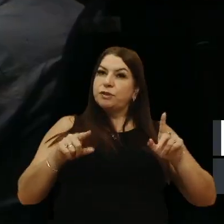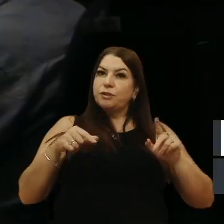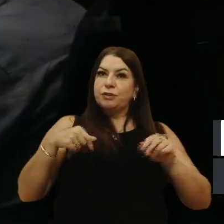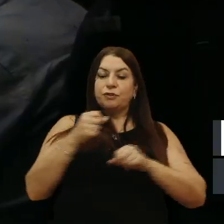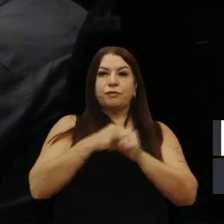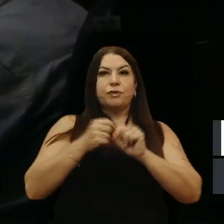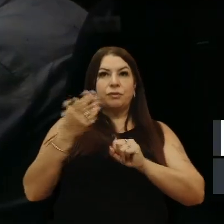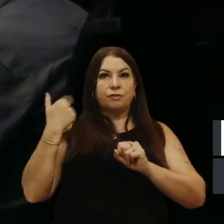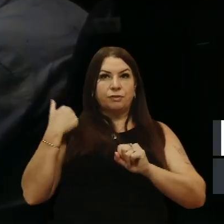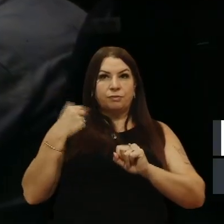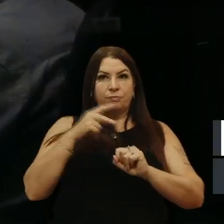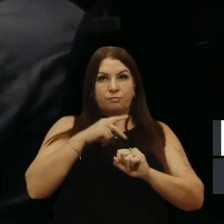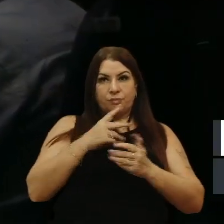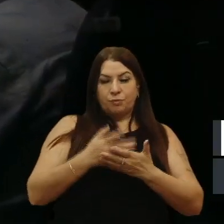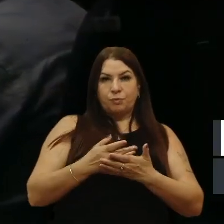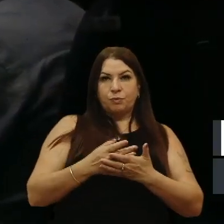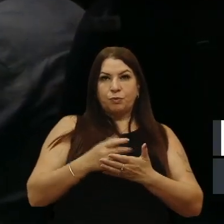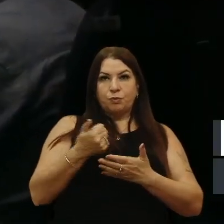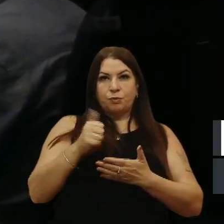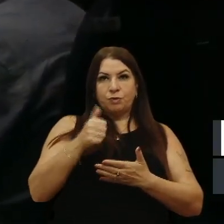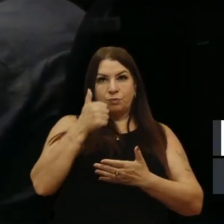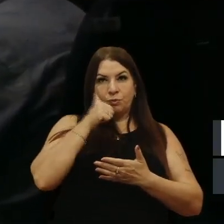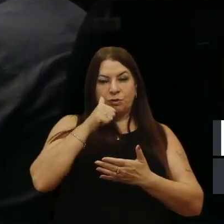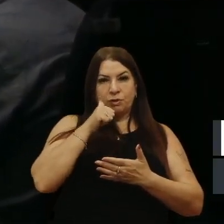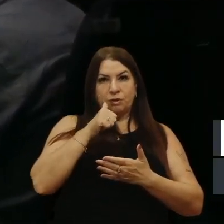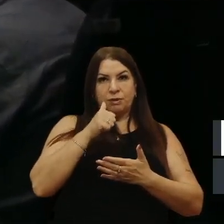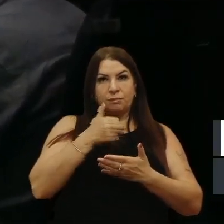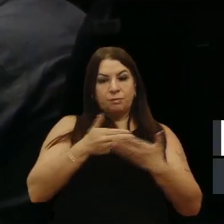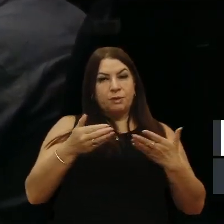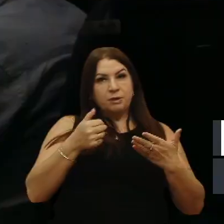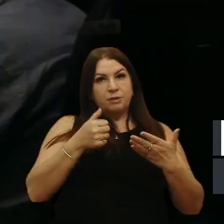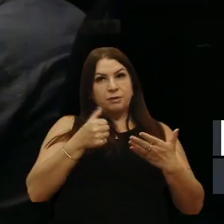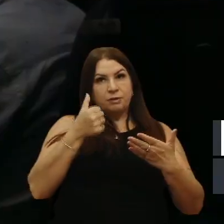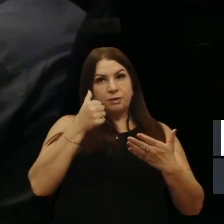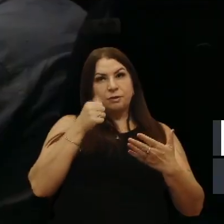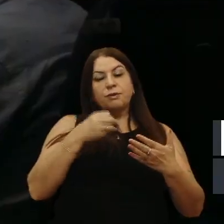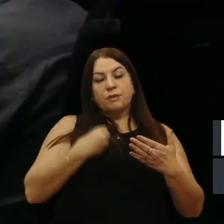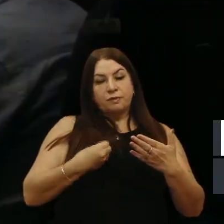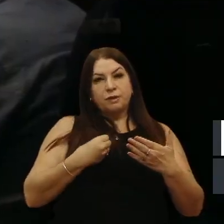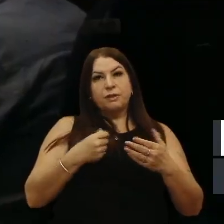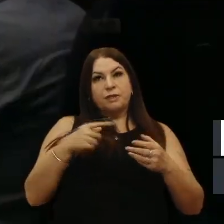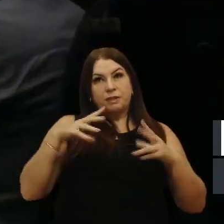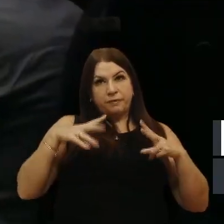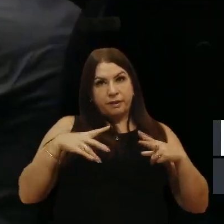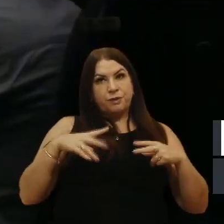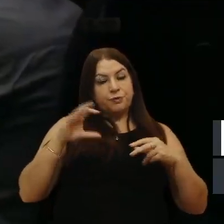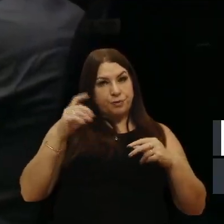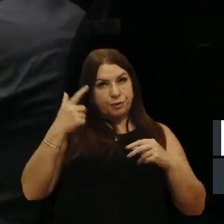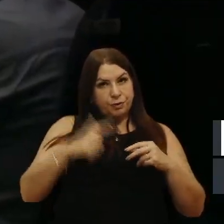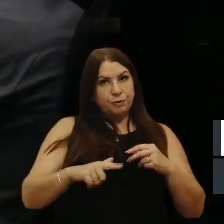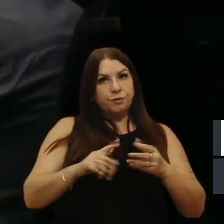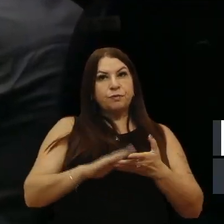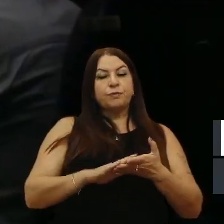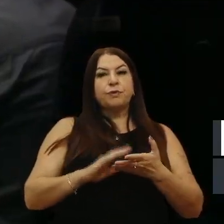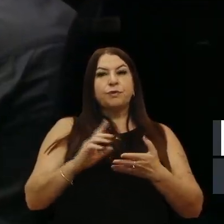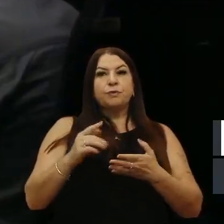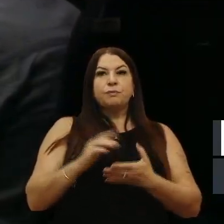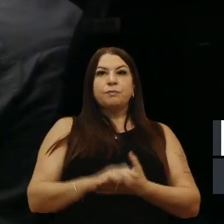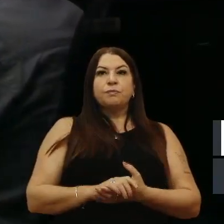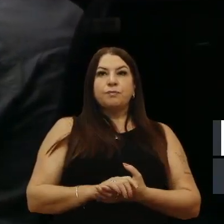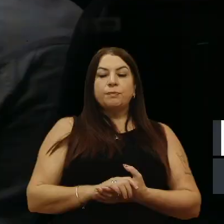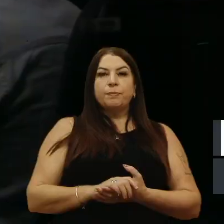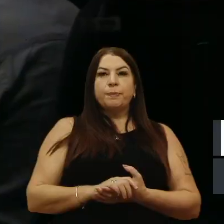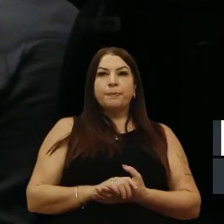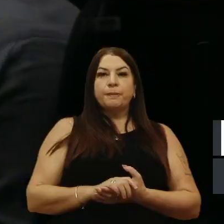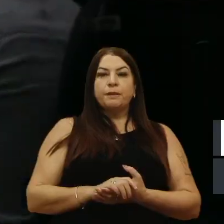ano passado, senhor presidente, onde 11 mulheres perderam suas vidas. Não queremos que esse feriado, que isso se repita, né, novamente.